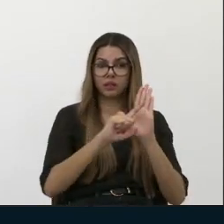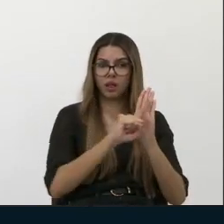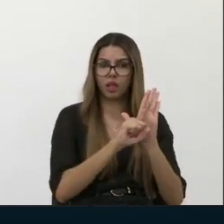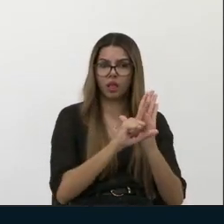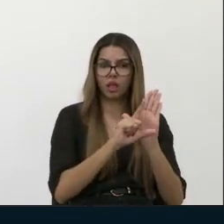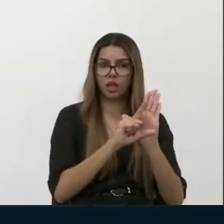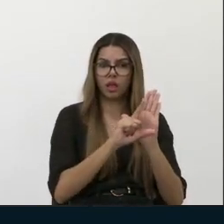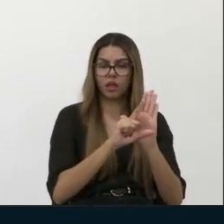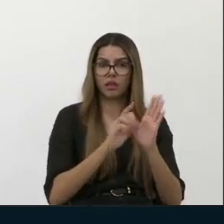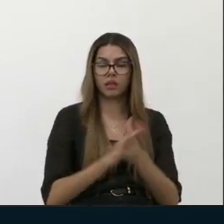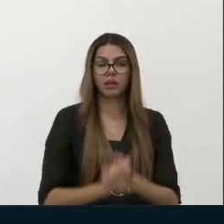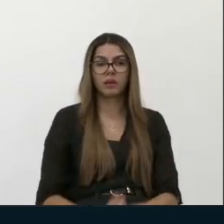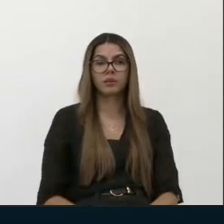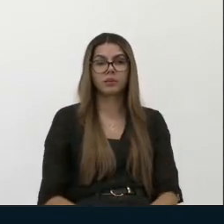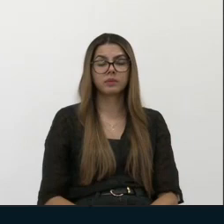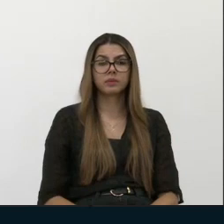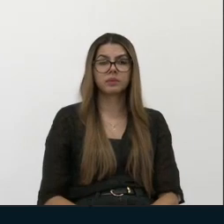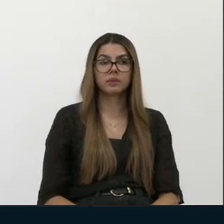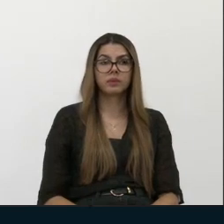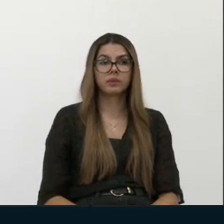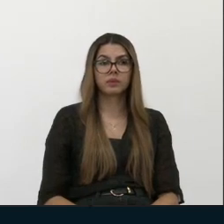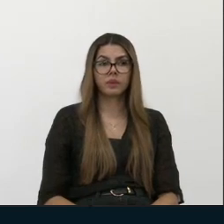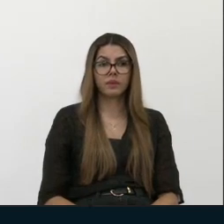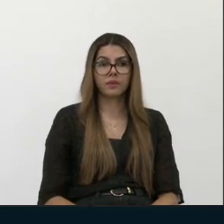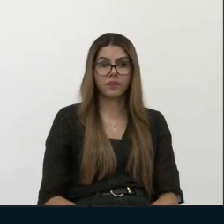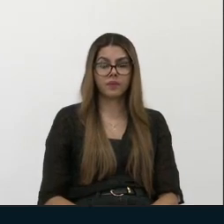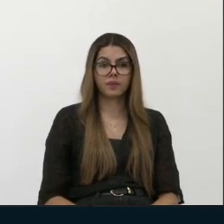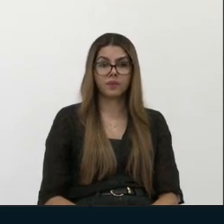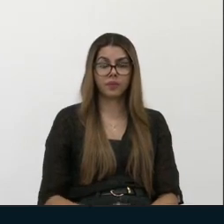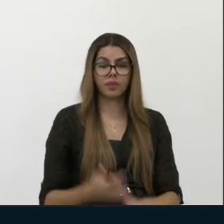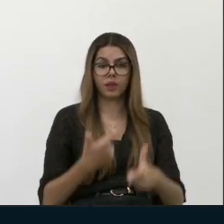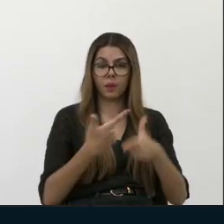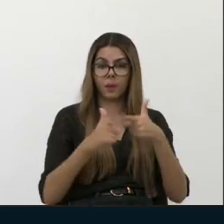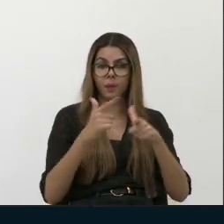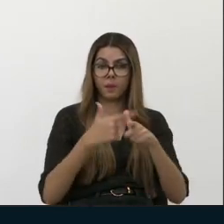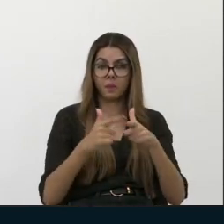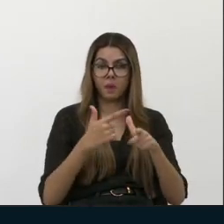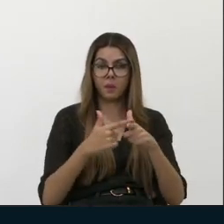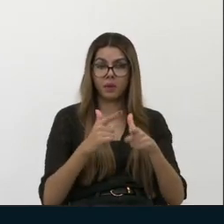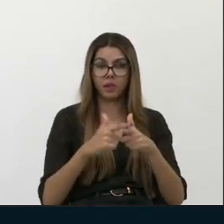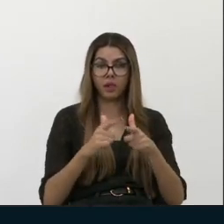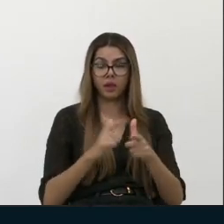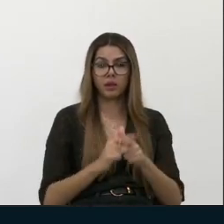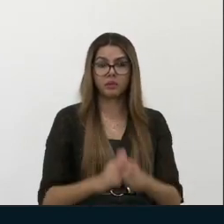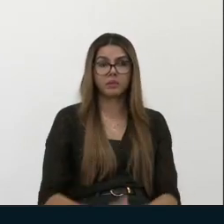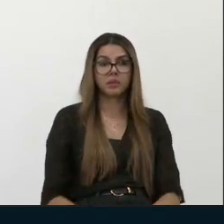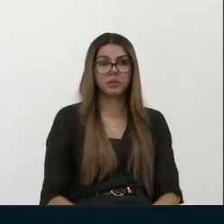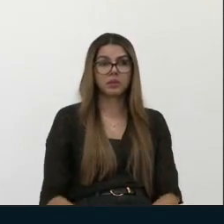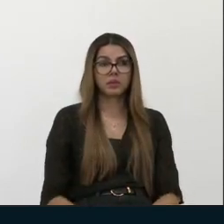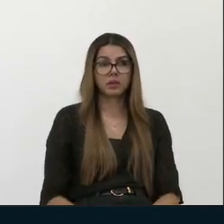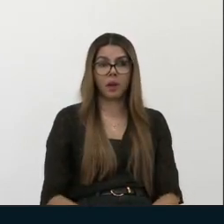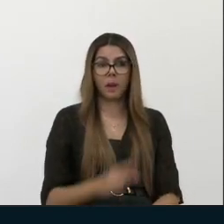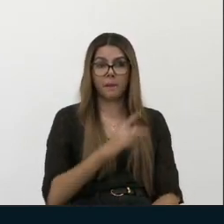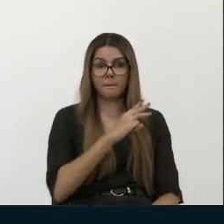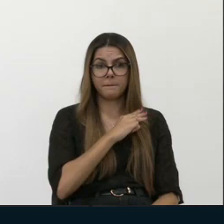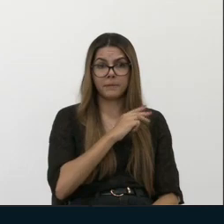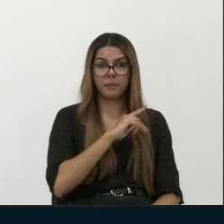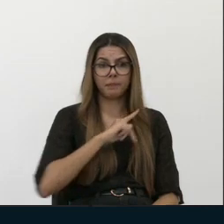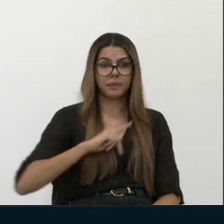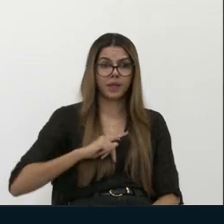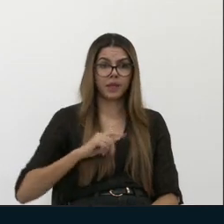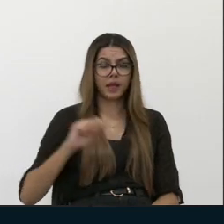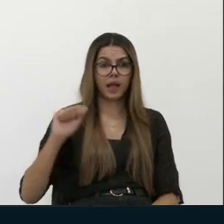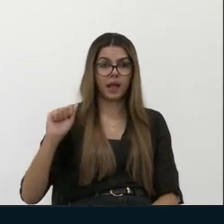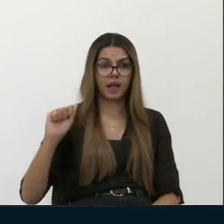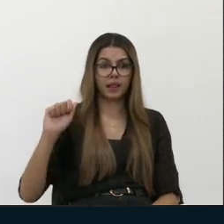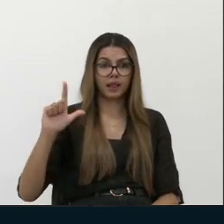costumeiramente, de forma reiterada, a gente tem tido negativas do senhor ministro do STF, senhor